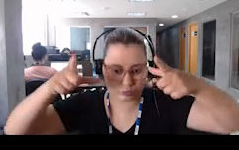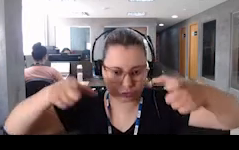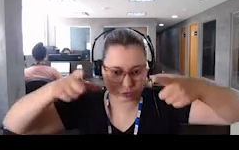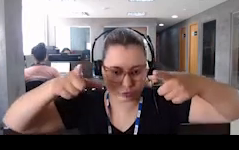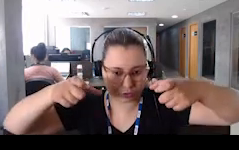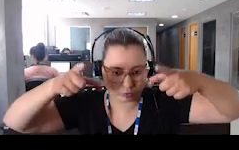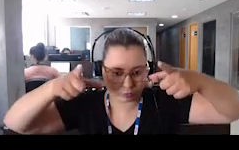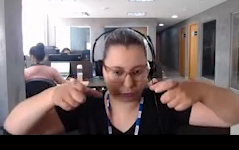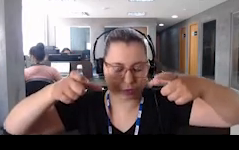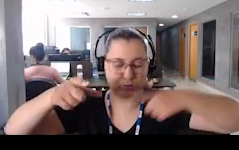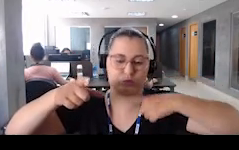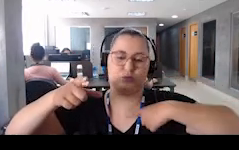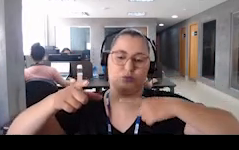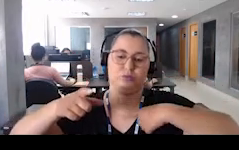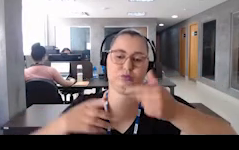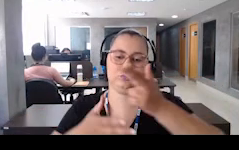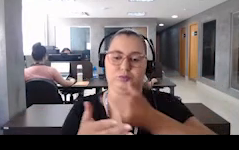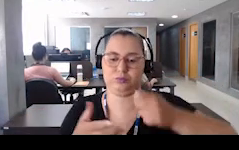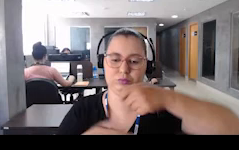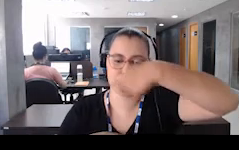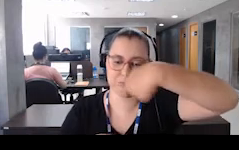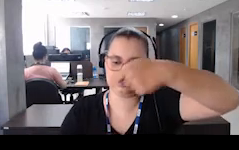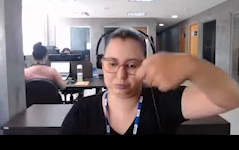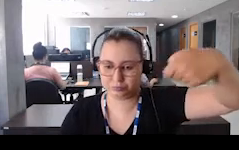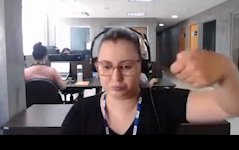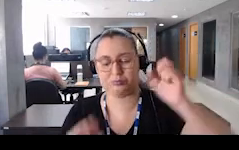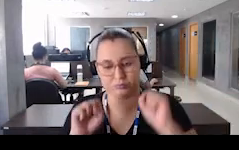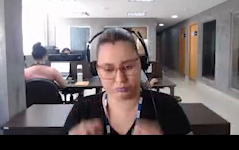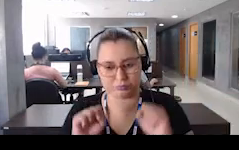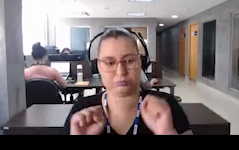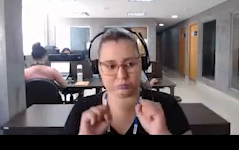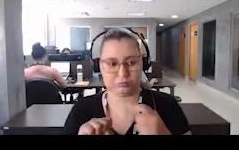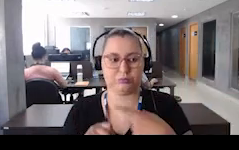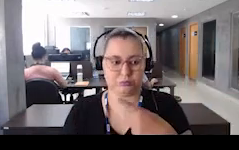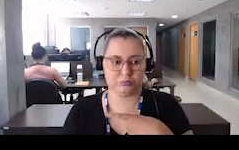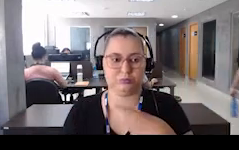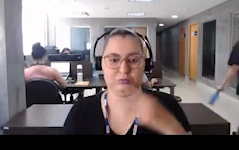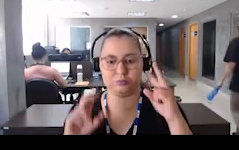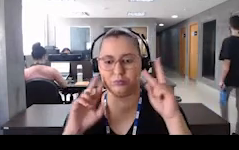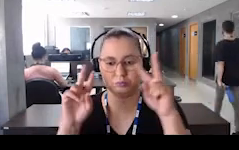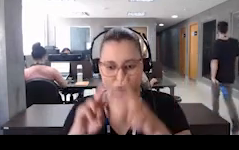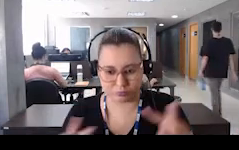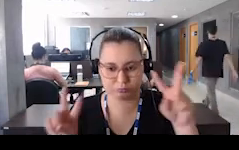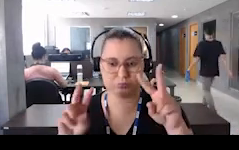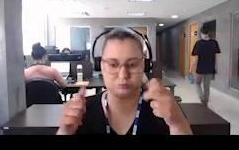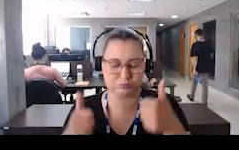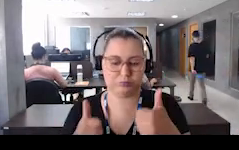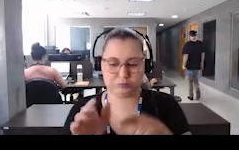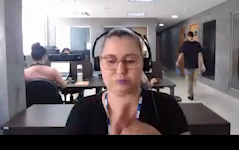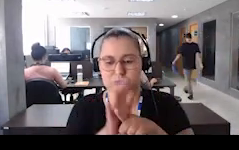tirar a fotografia, né, da resolução à mão e mandar lá também, eu vou analisar. Tudo bem? Desde que fique legível, né?